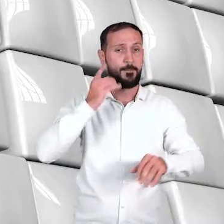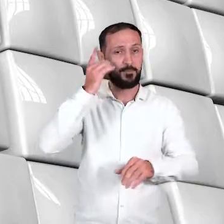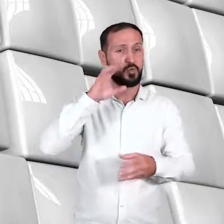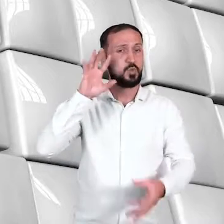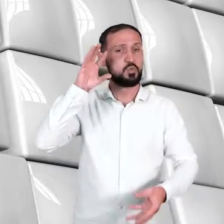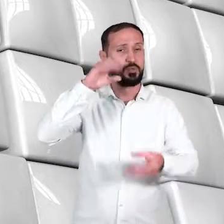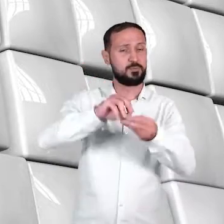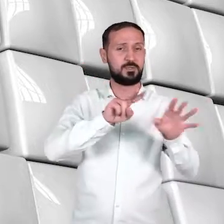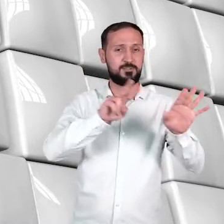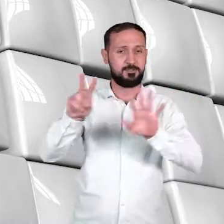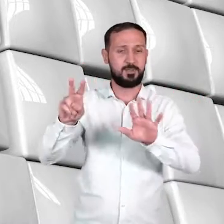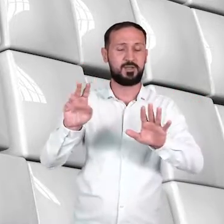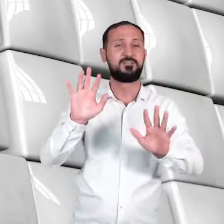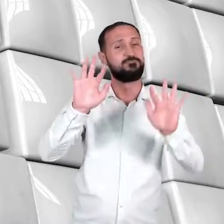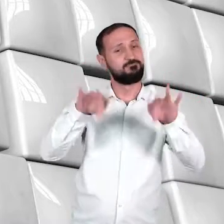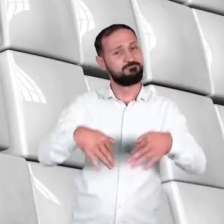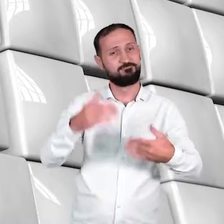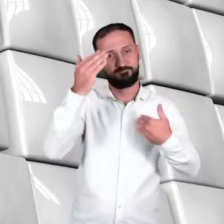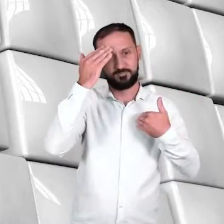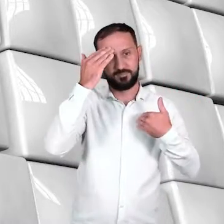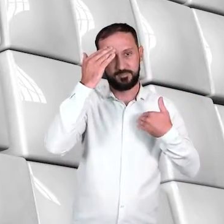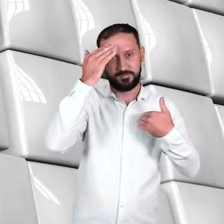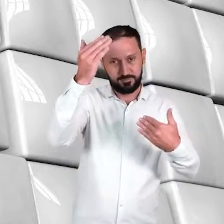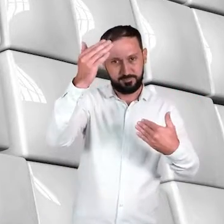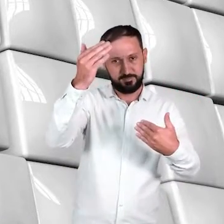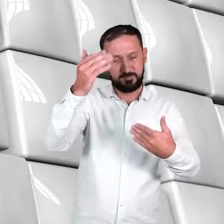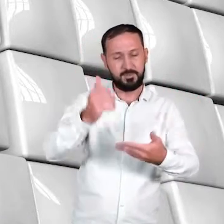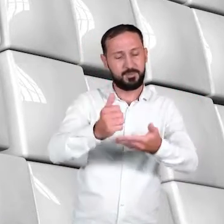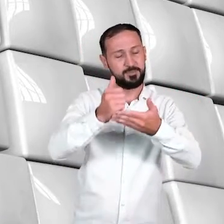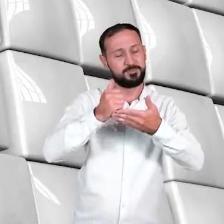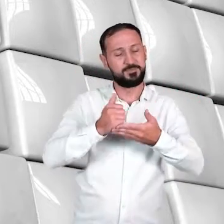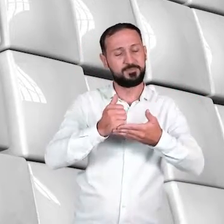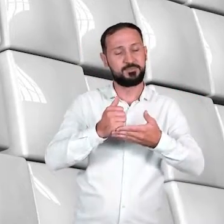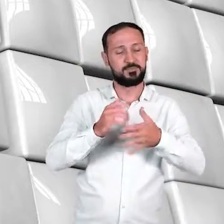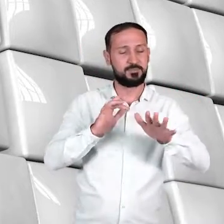da semana fica por aqui. Obrigado pela sua companhia e